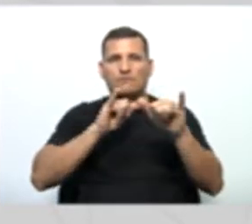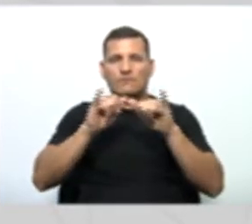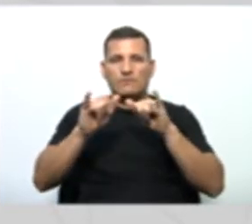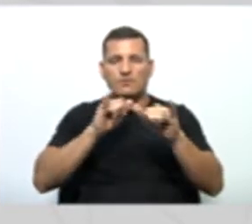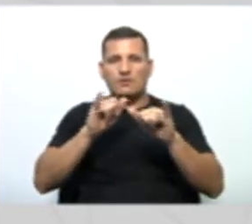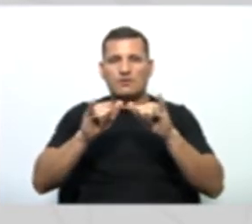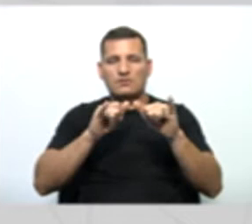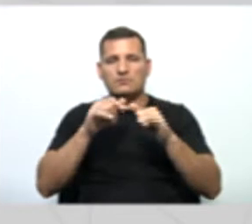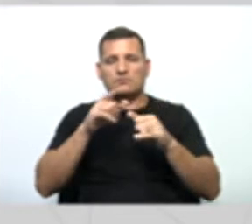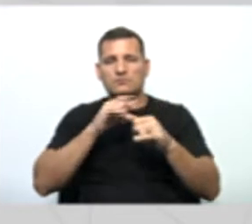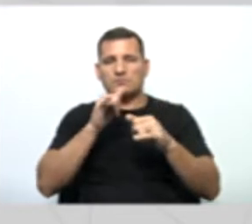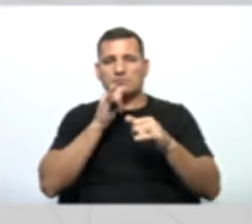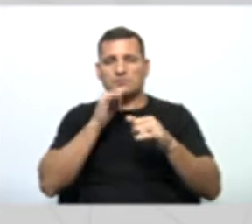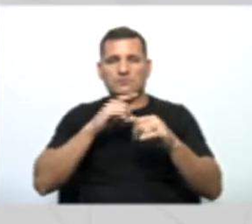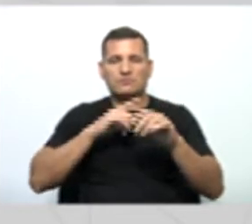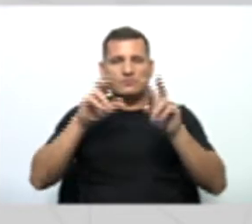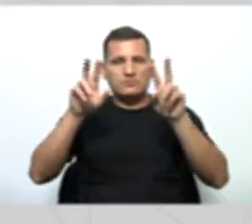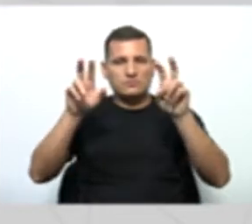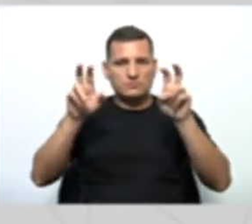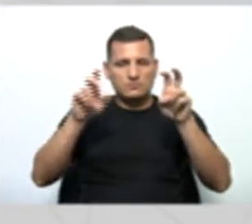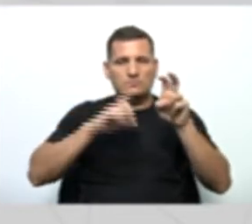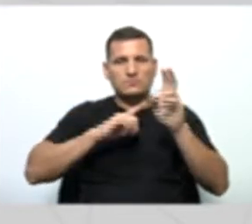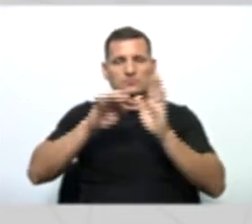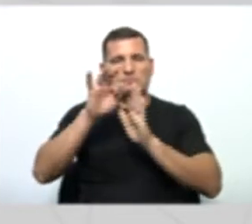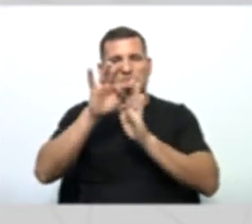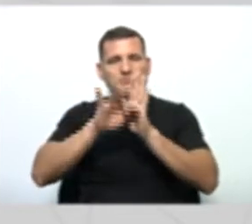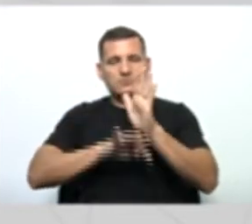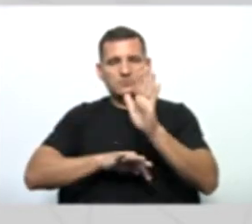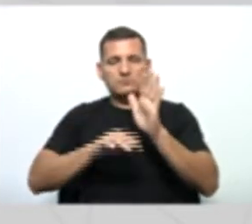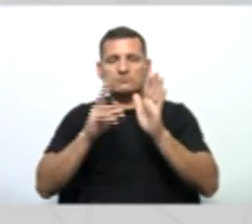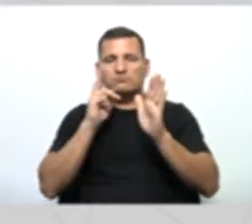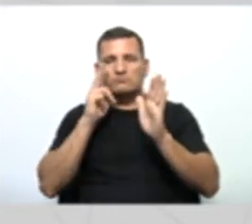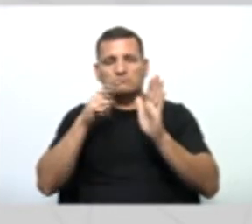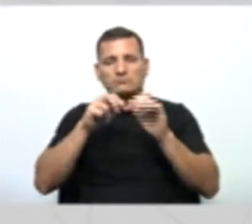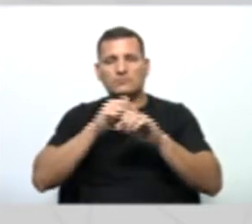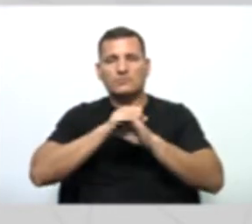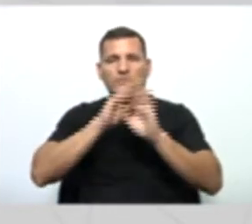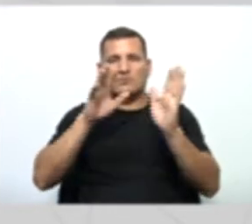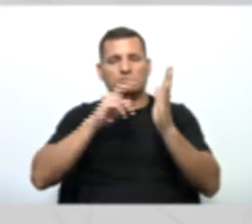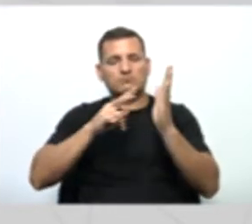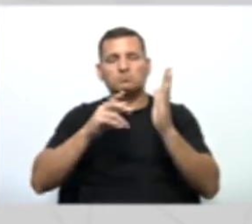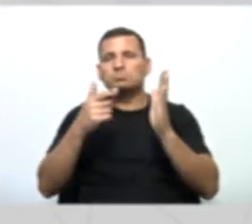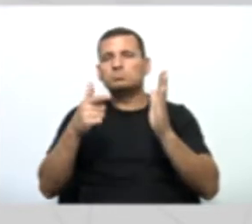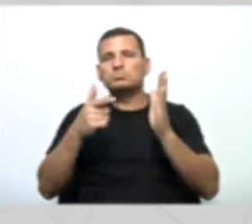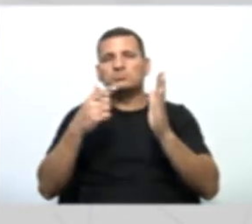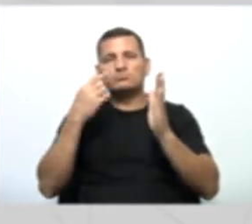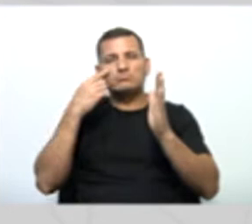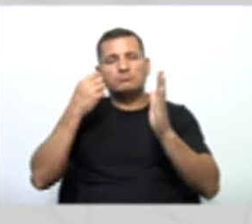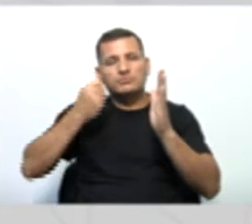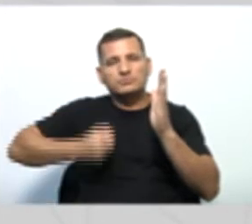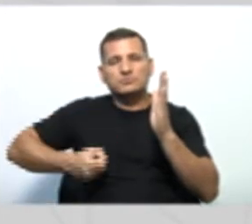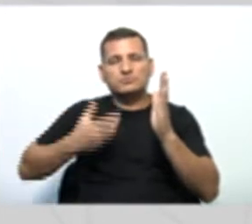exemplo, aqui você tem o título e você tem o texto, de uma forma que seja claro, não é enfadonho para quem está lendo, e ele